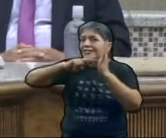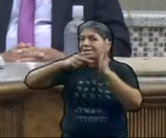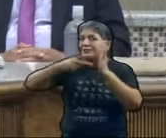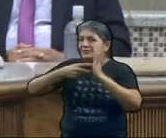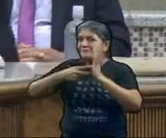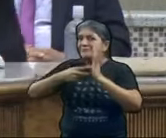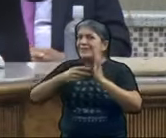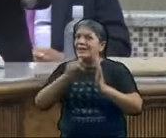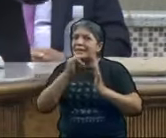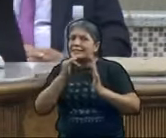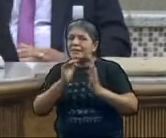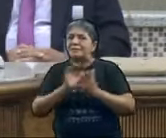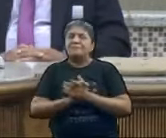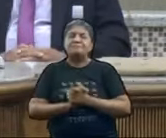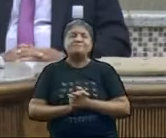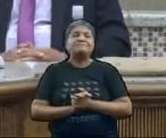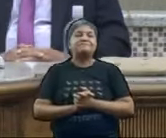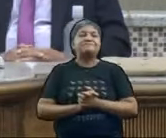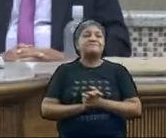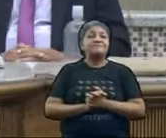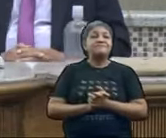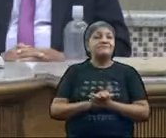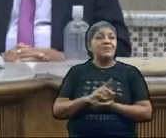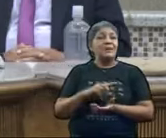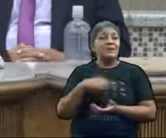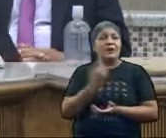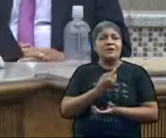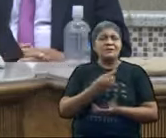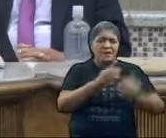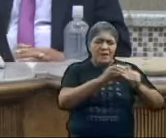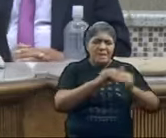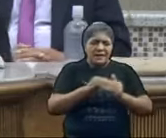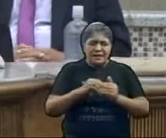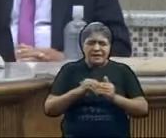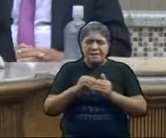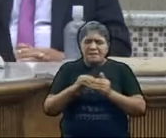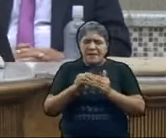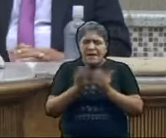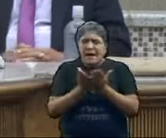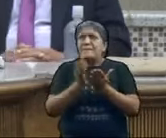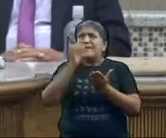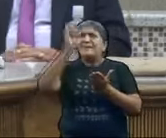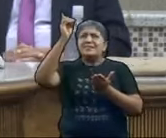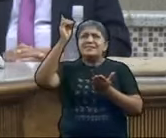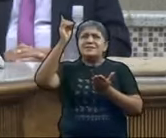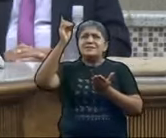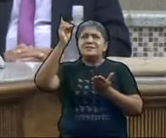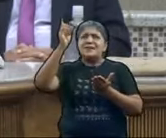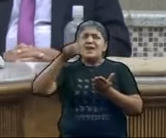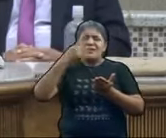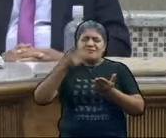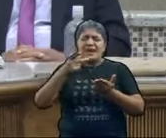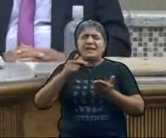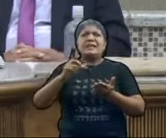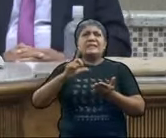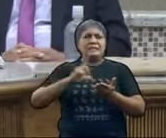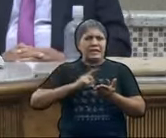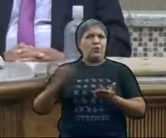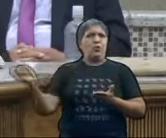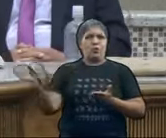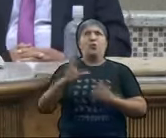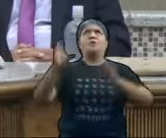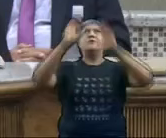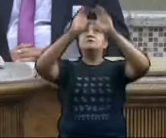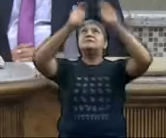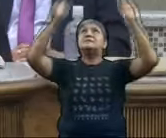Bíblia, mesmo que ela não defina para nós o lugar certo no espaço sideral, que esses